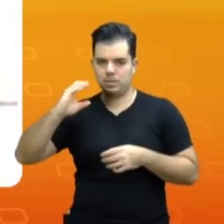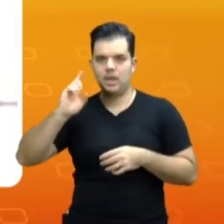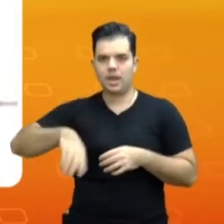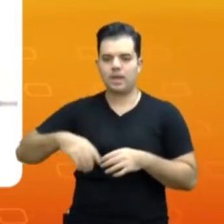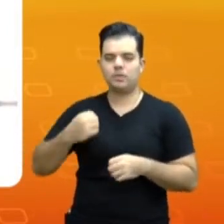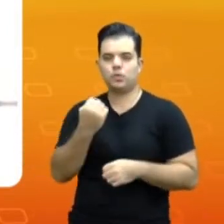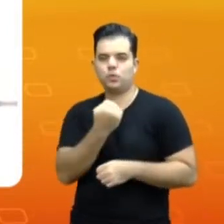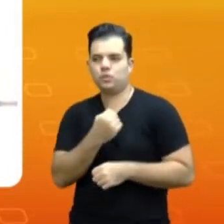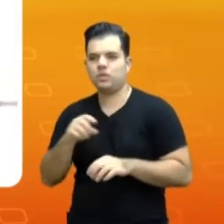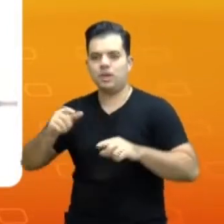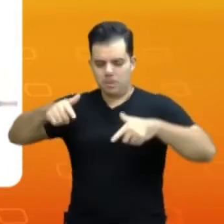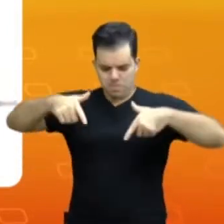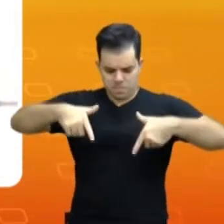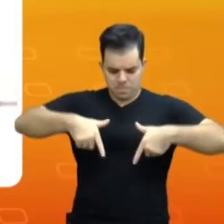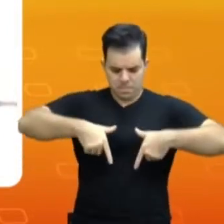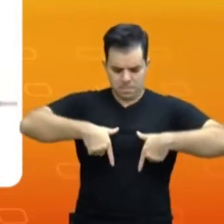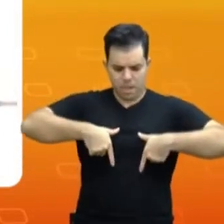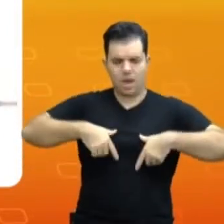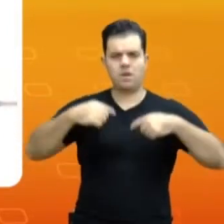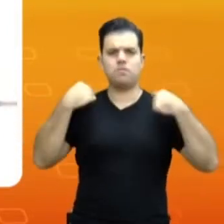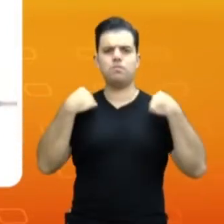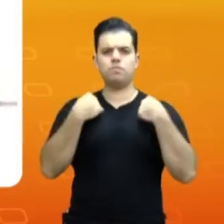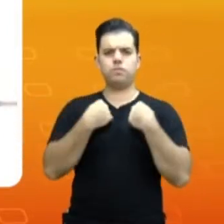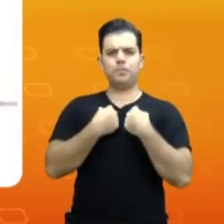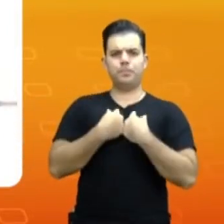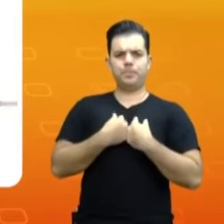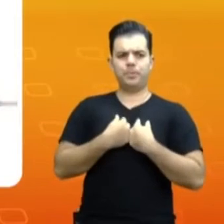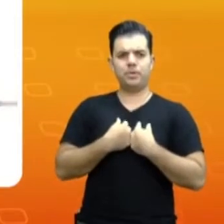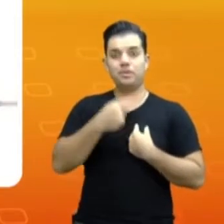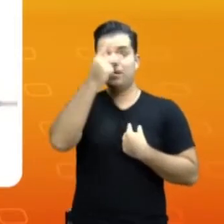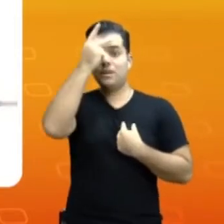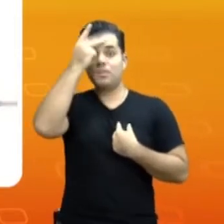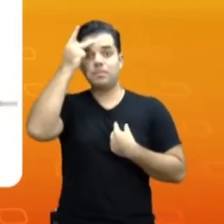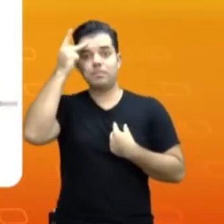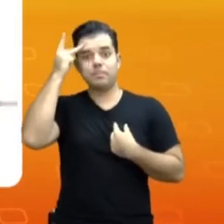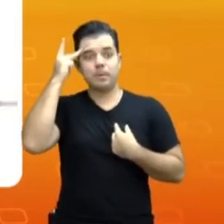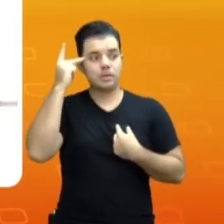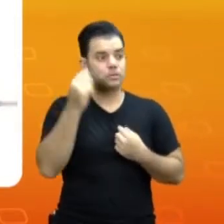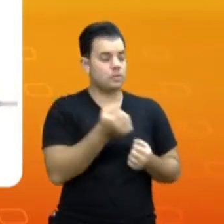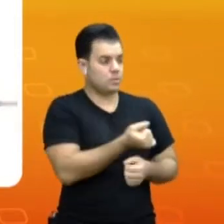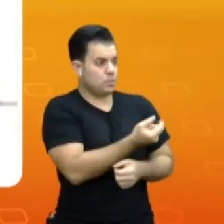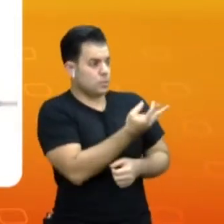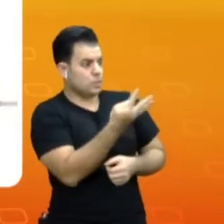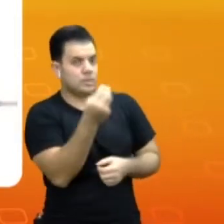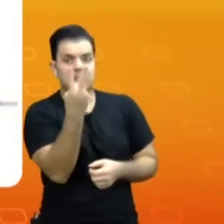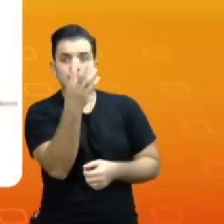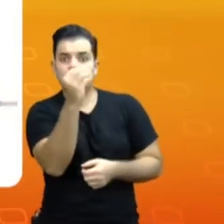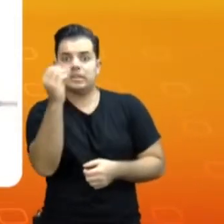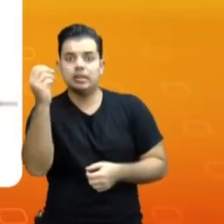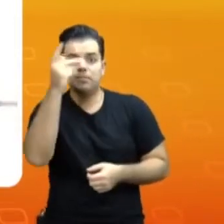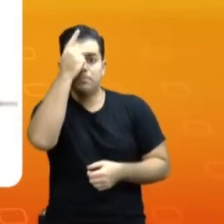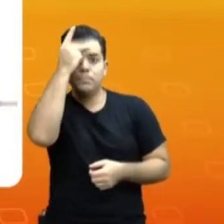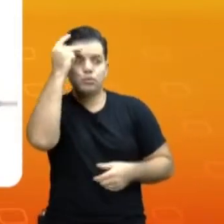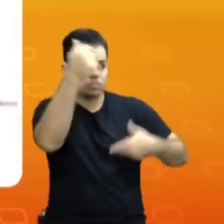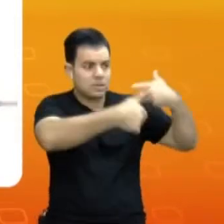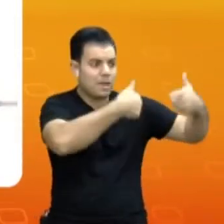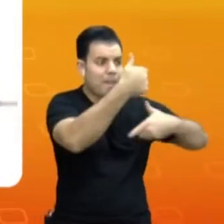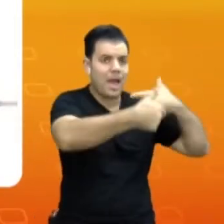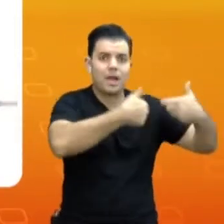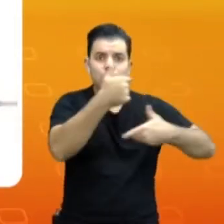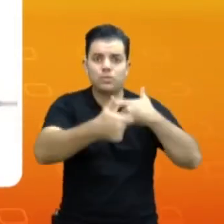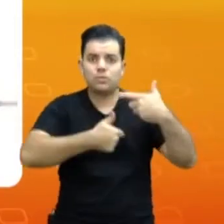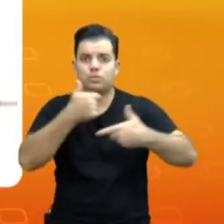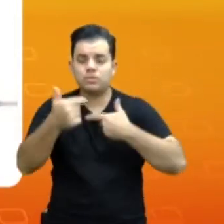de credenciados enorme, que tem uma equipe de 300 pessoas dentro do IBC, e quanto maior, maior o status diante do evento em